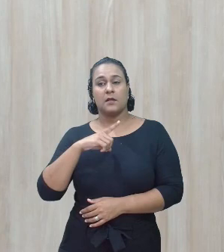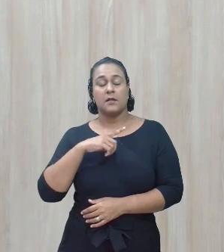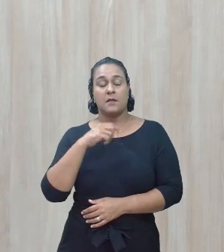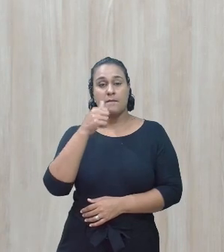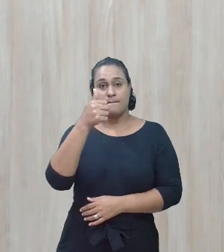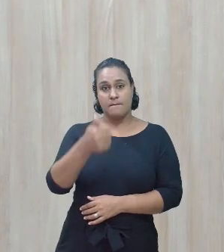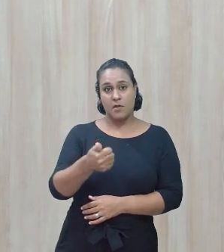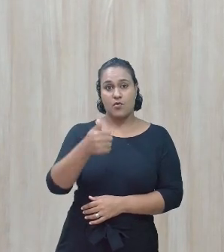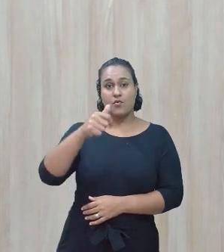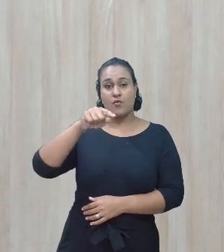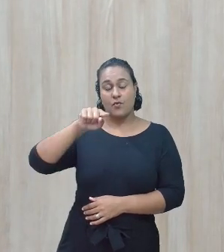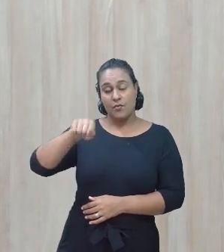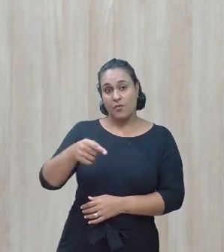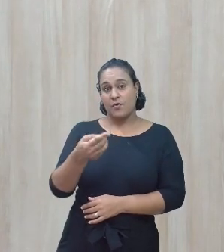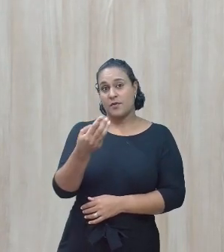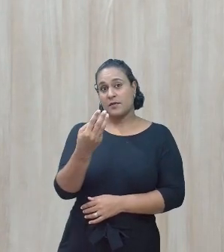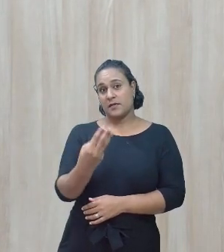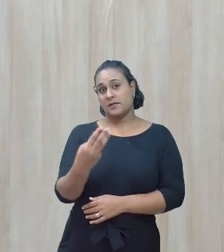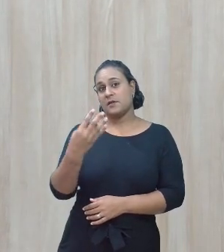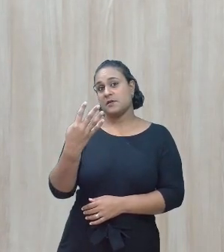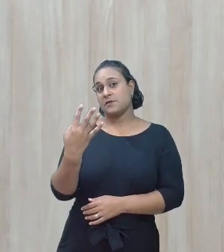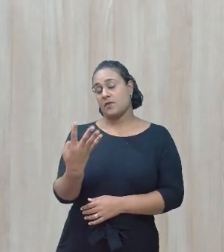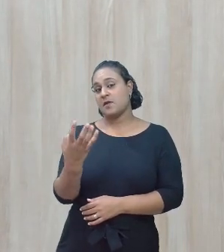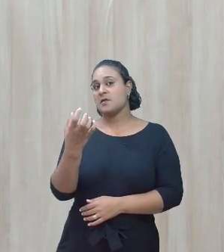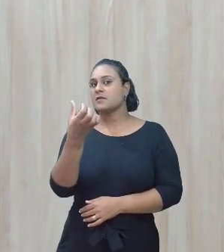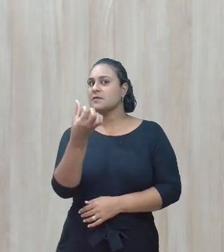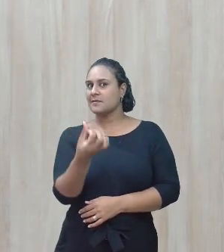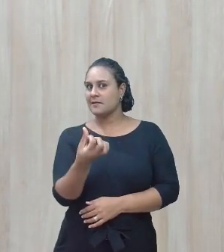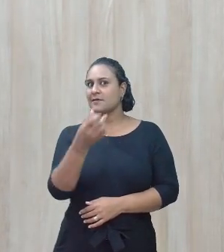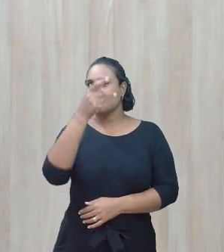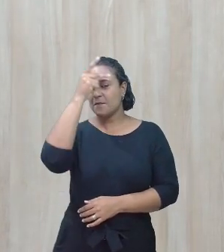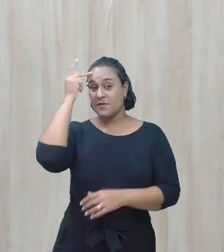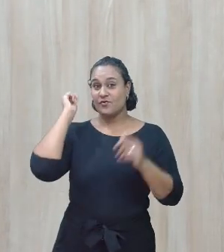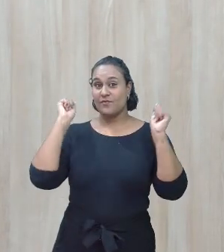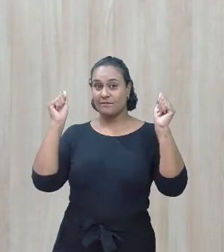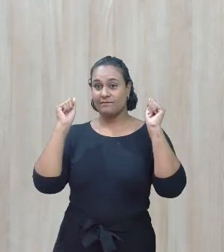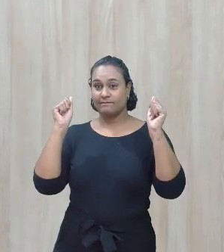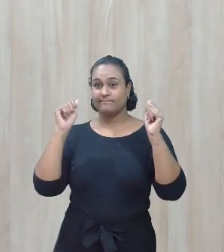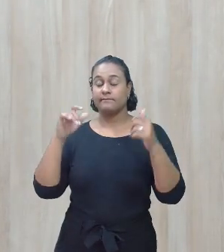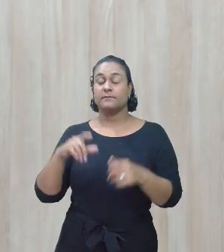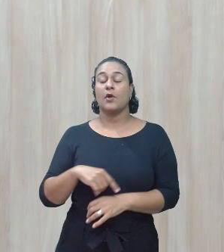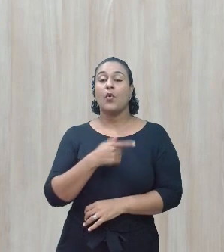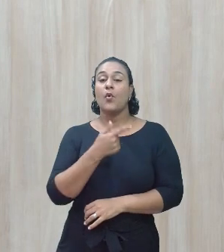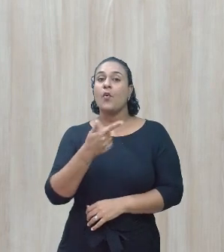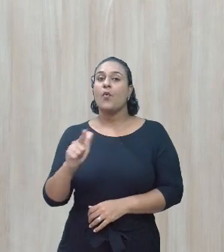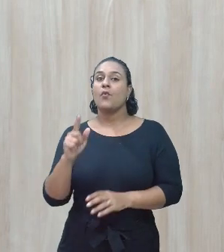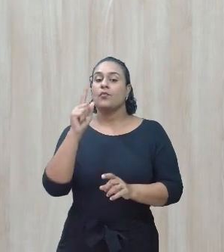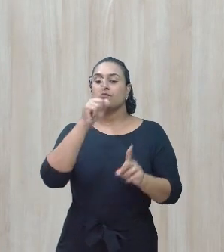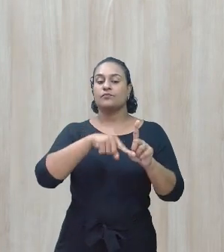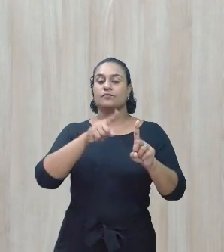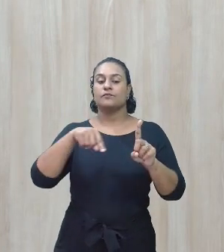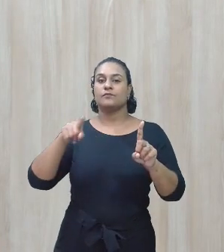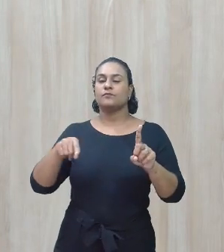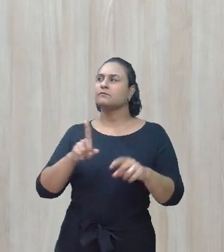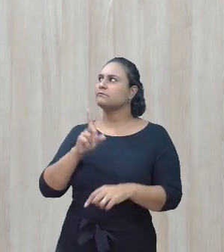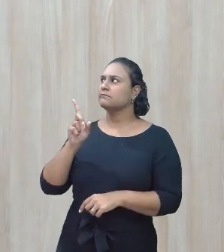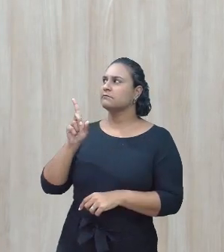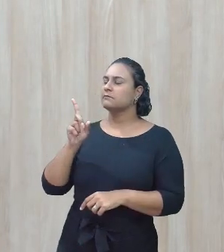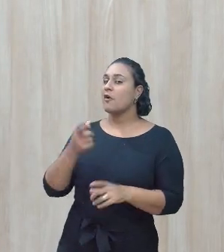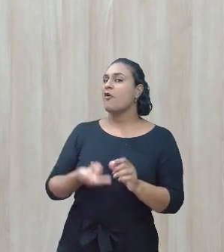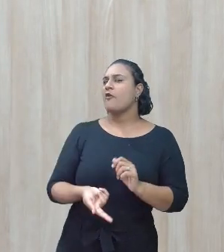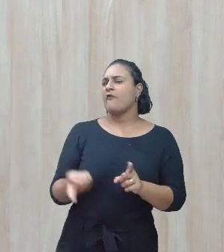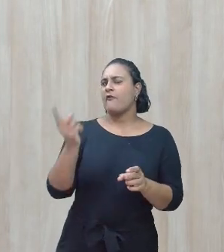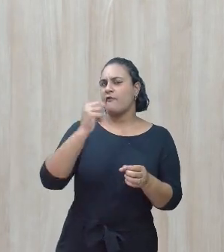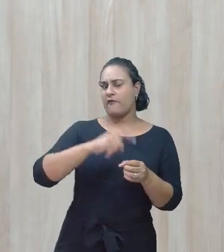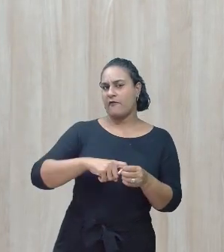tá? Outro gráfico de coluna, e aí é bem interessante da gente perceber, o gráfico anterior, vou até voltar aqui